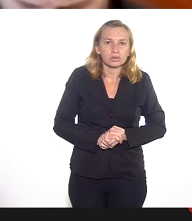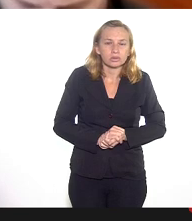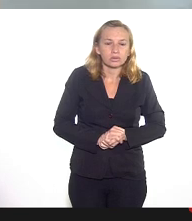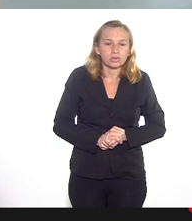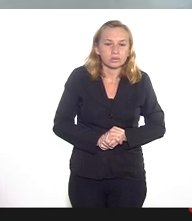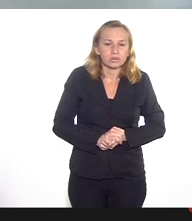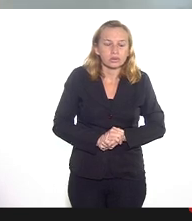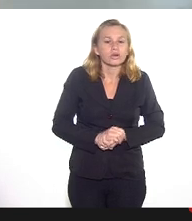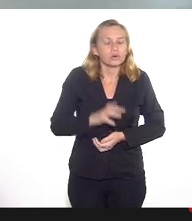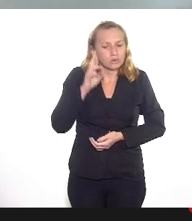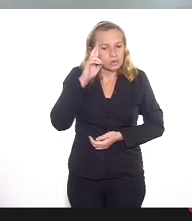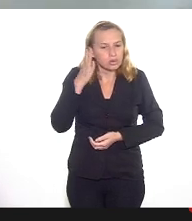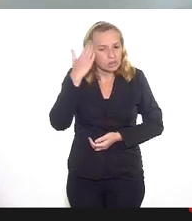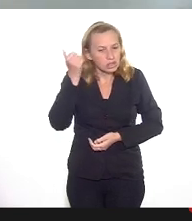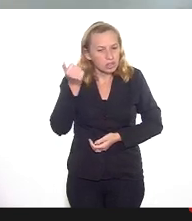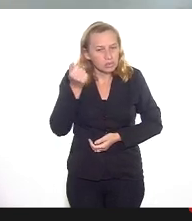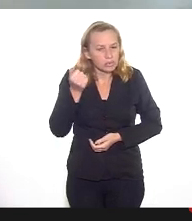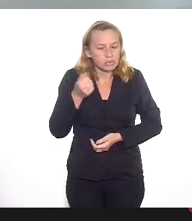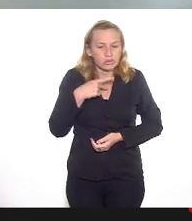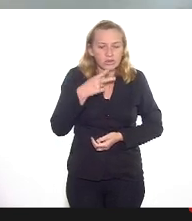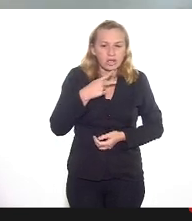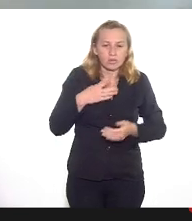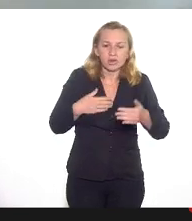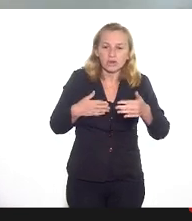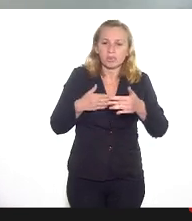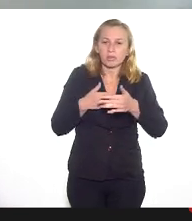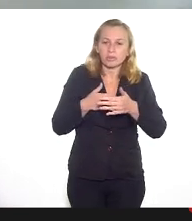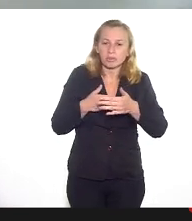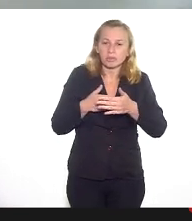O senhor sabe me dizer por que a produção está interrompida?